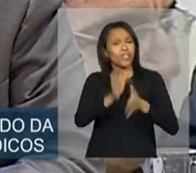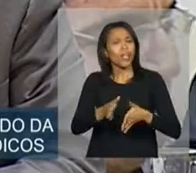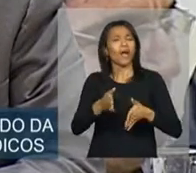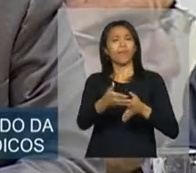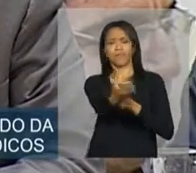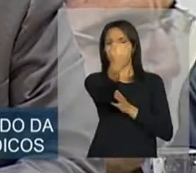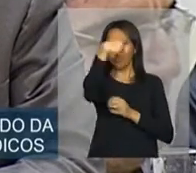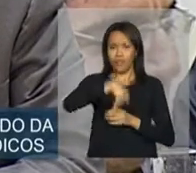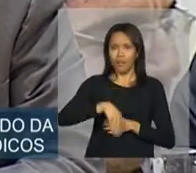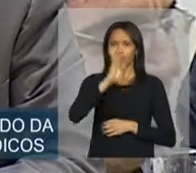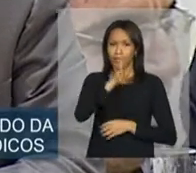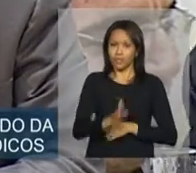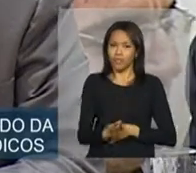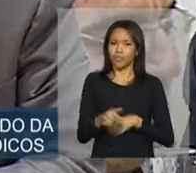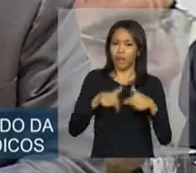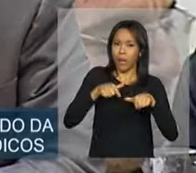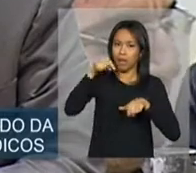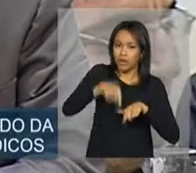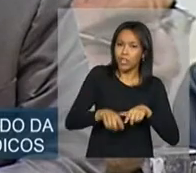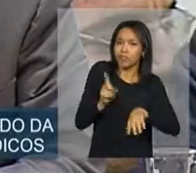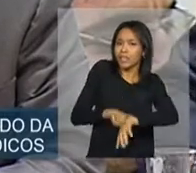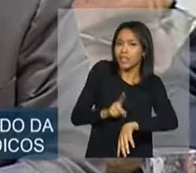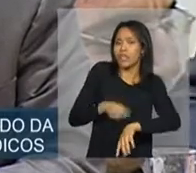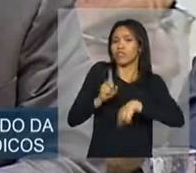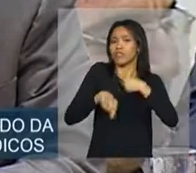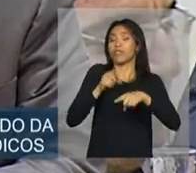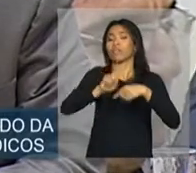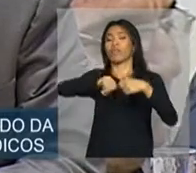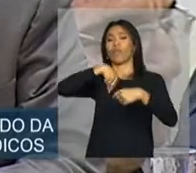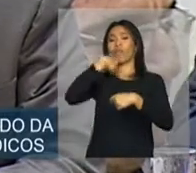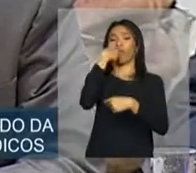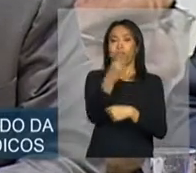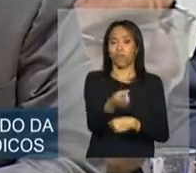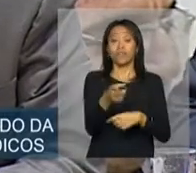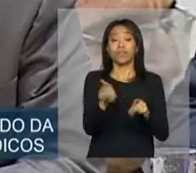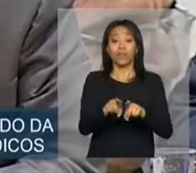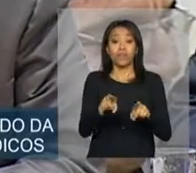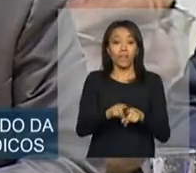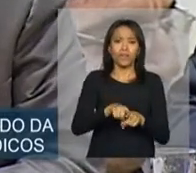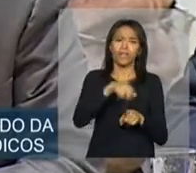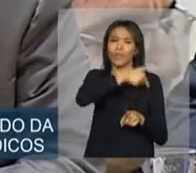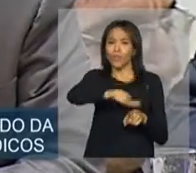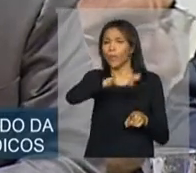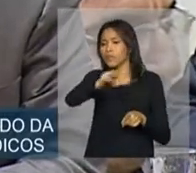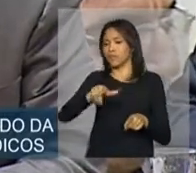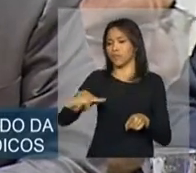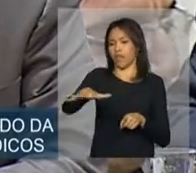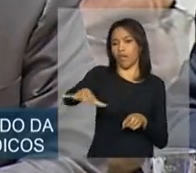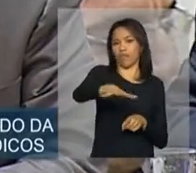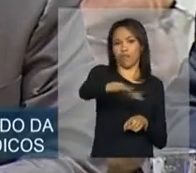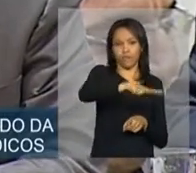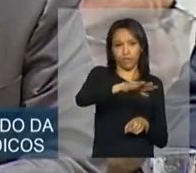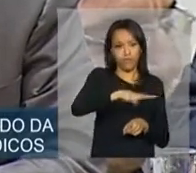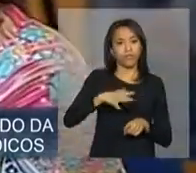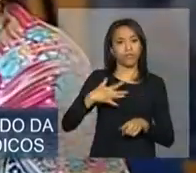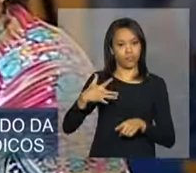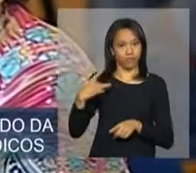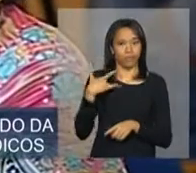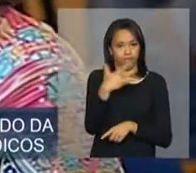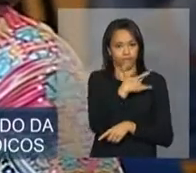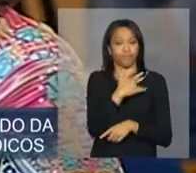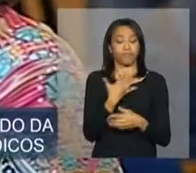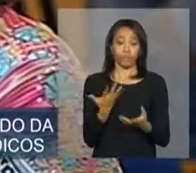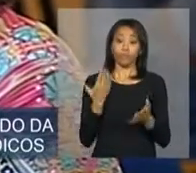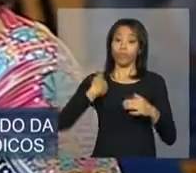outras cooperações que o Brasil teve convênios das na área de vigilância epidemiológica atenção básica de prevenção e nós temos dito